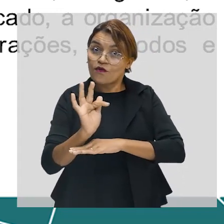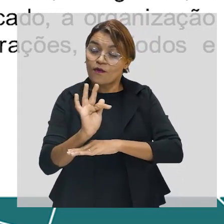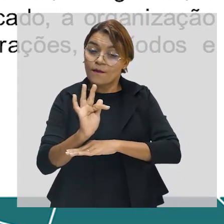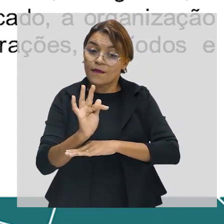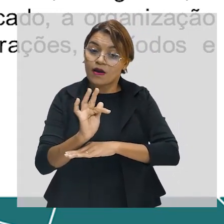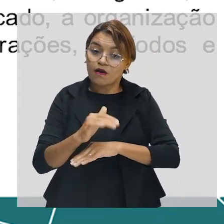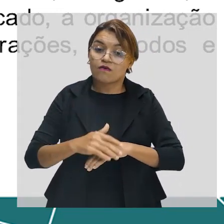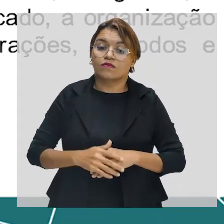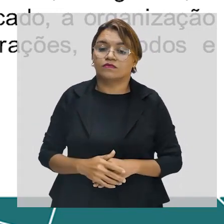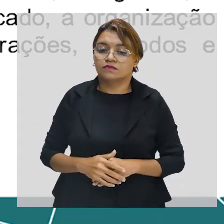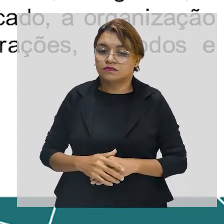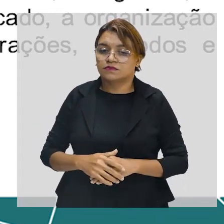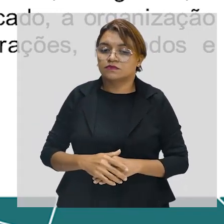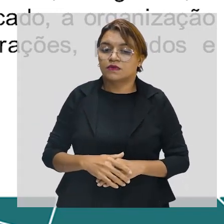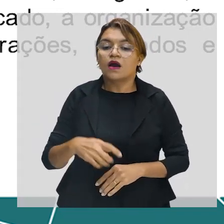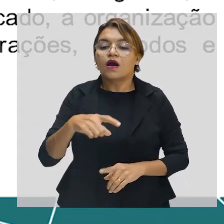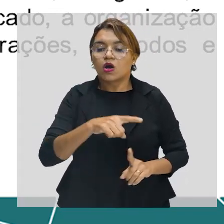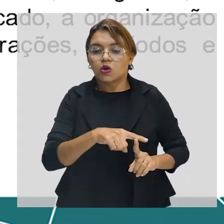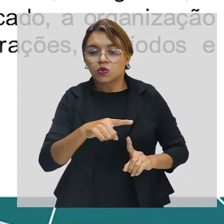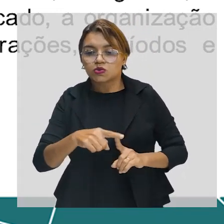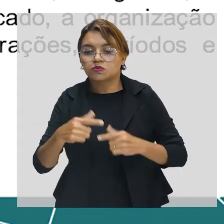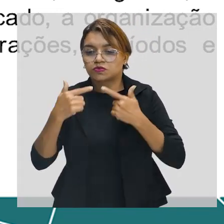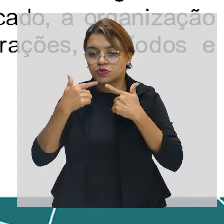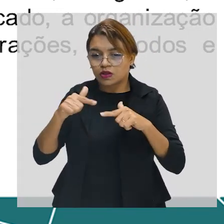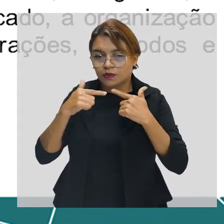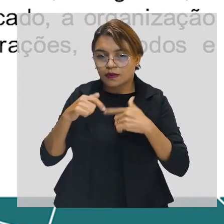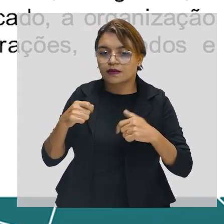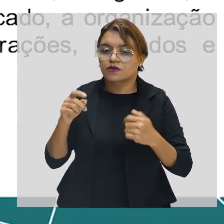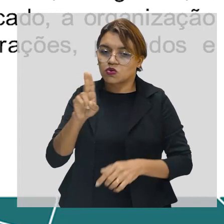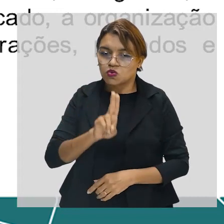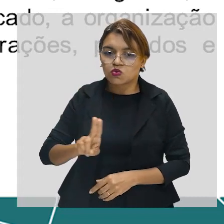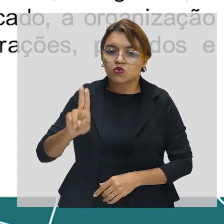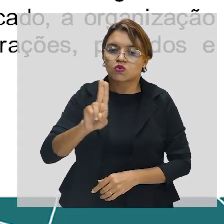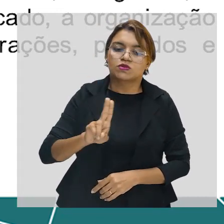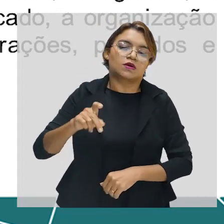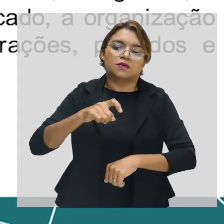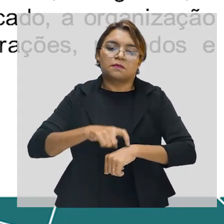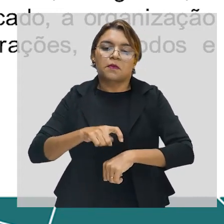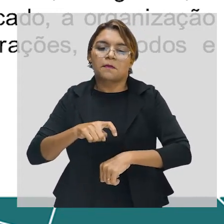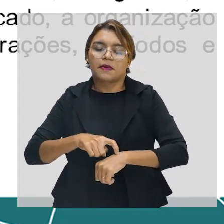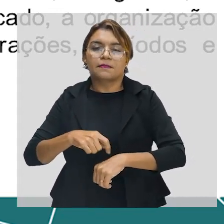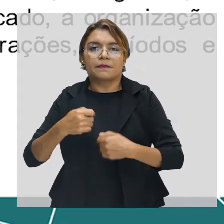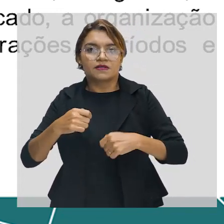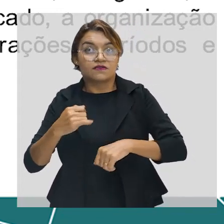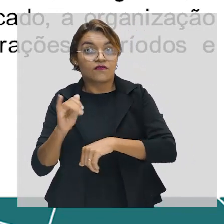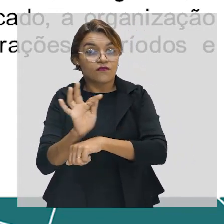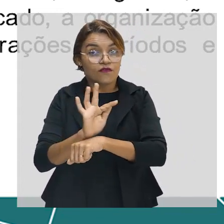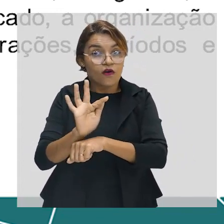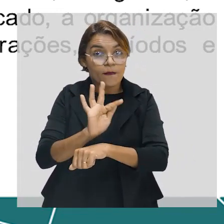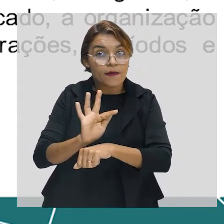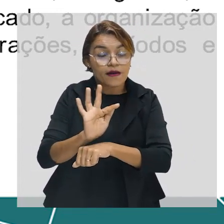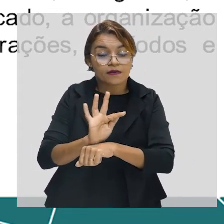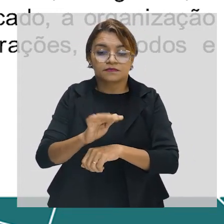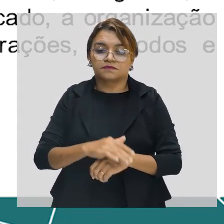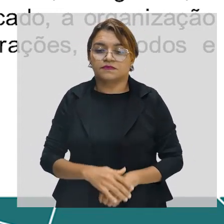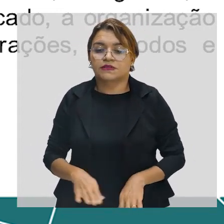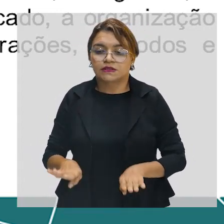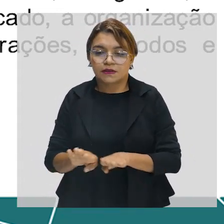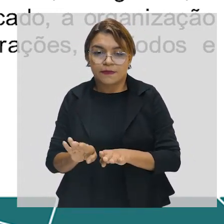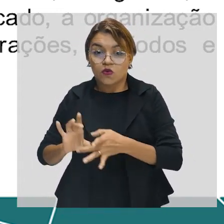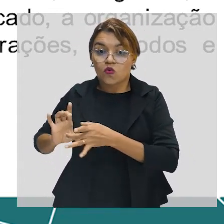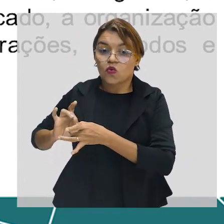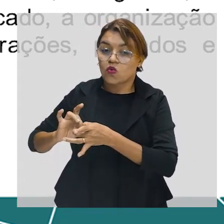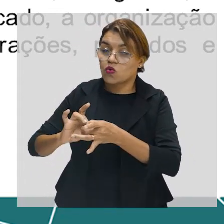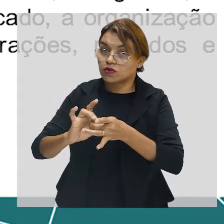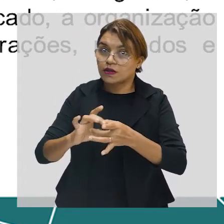linguagem que deve ser utilizada em situações que exigem maior formalidade, sempre tendo em conta o contexto